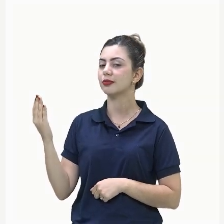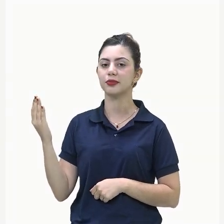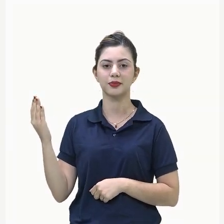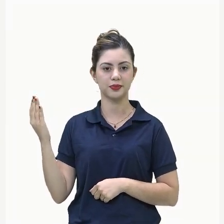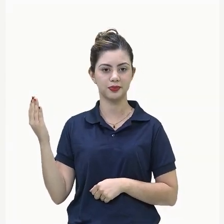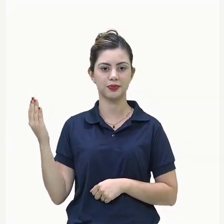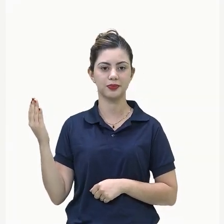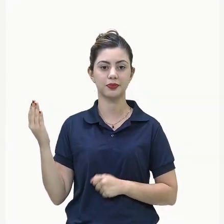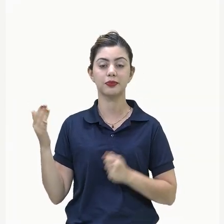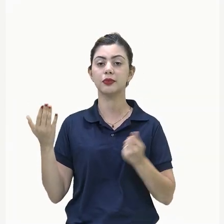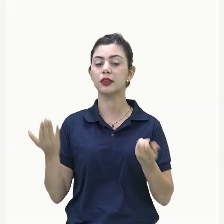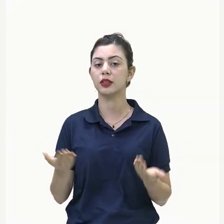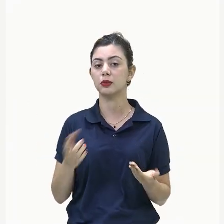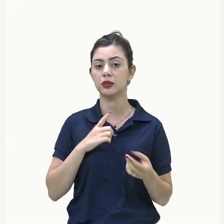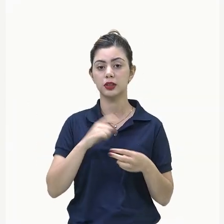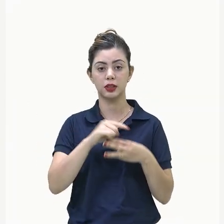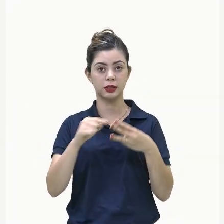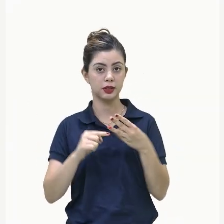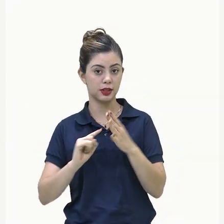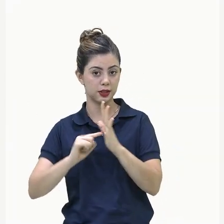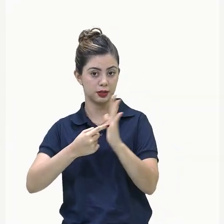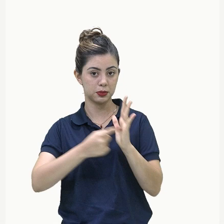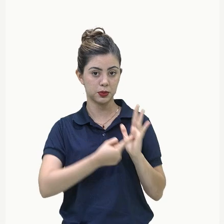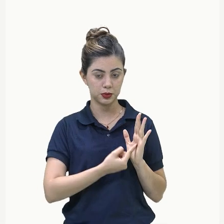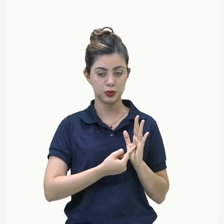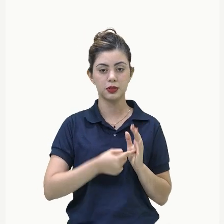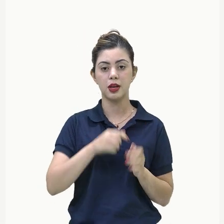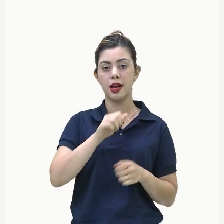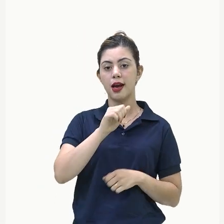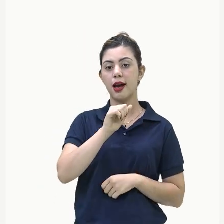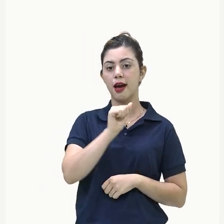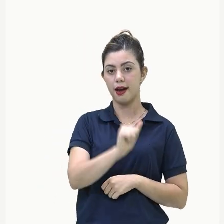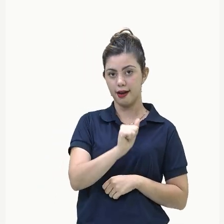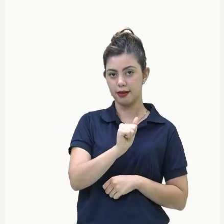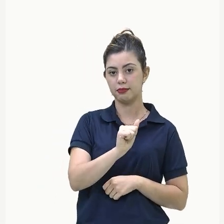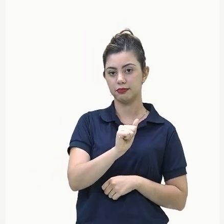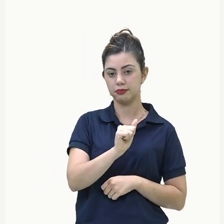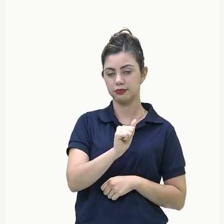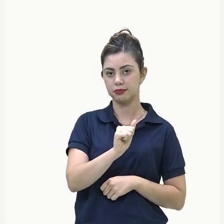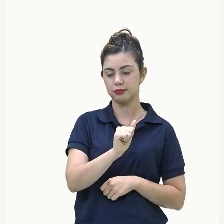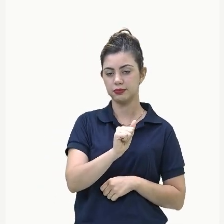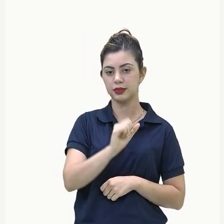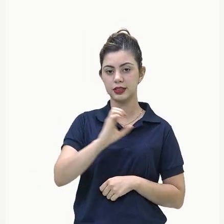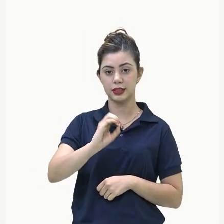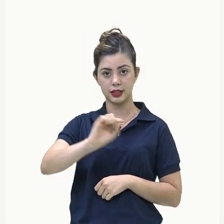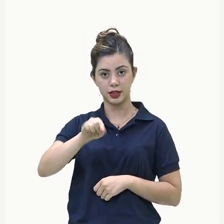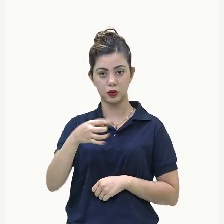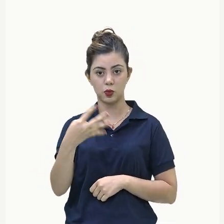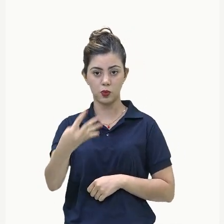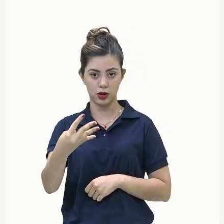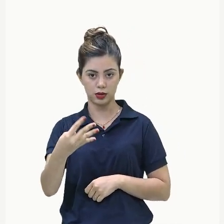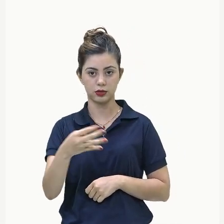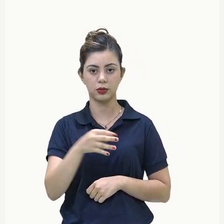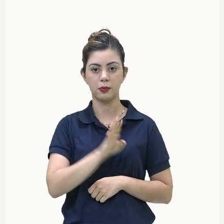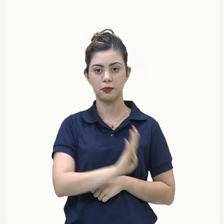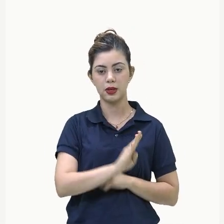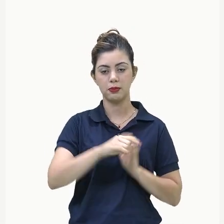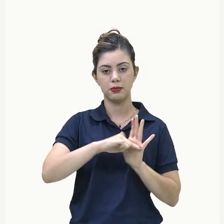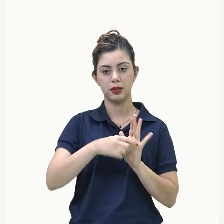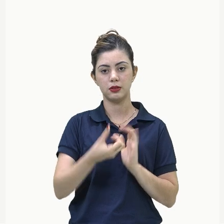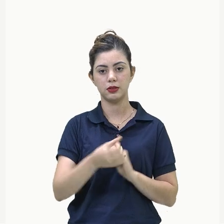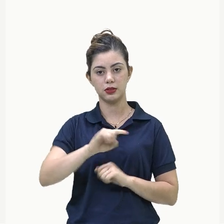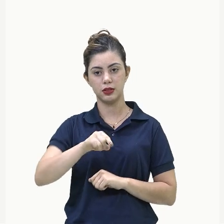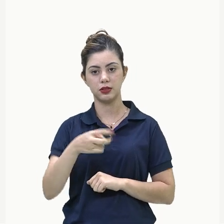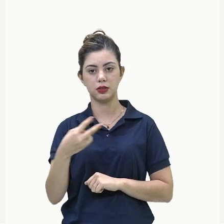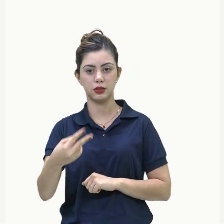Olha só, nós temos aí então aí 3 pontos, né? 0, 4, a coordenada aí do ponto A, menos 6 e 2, a coordenada do